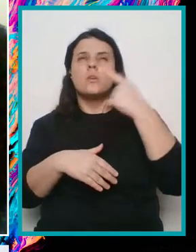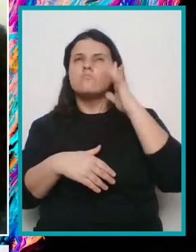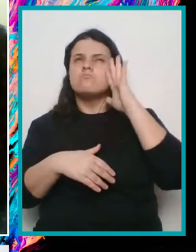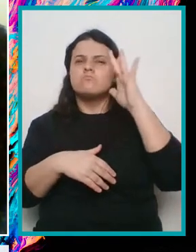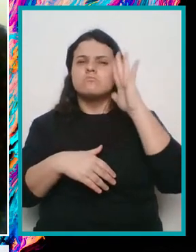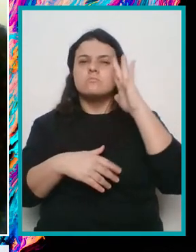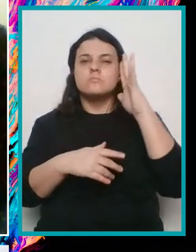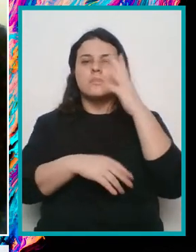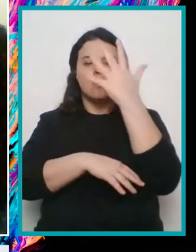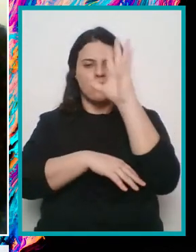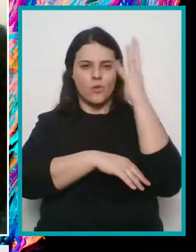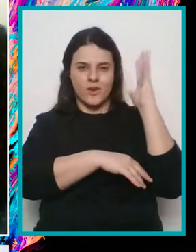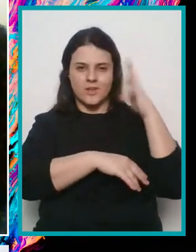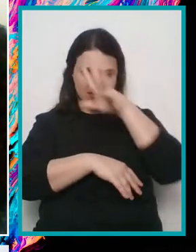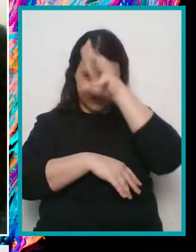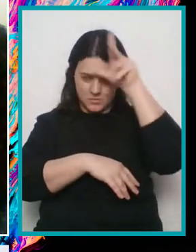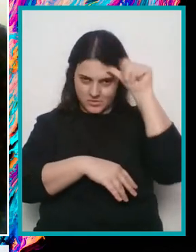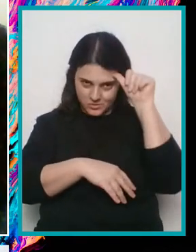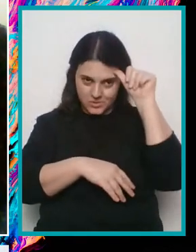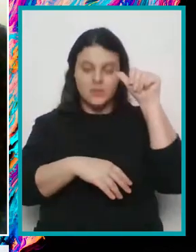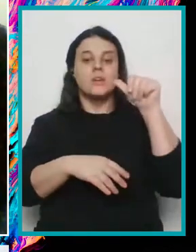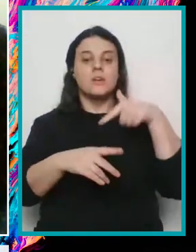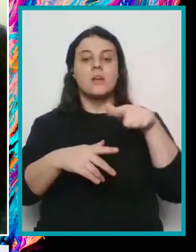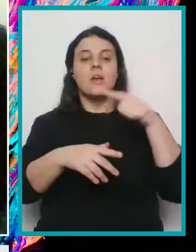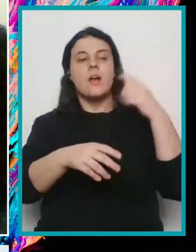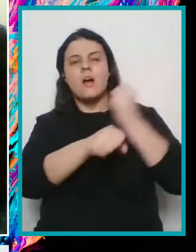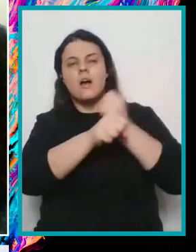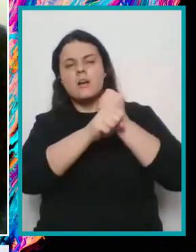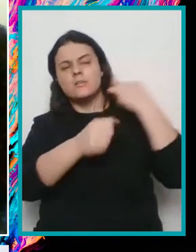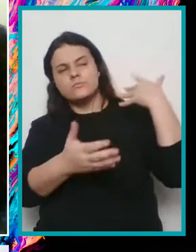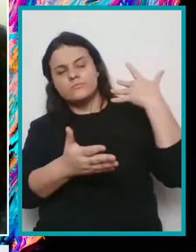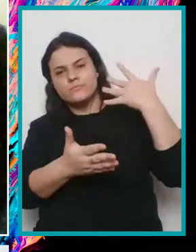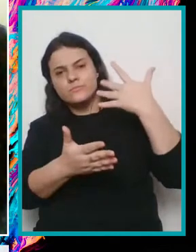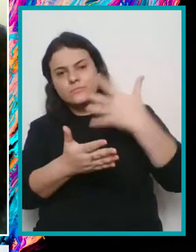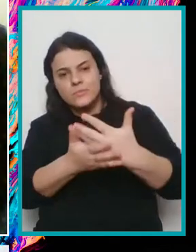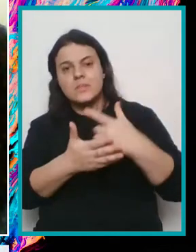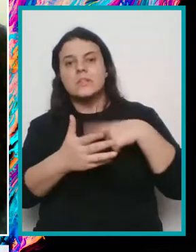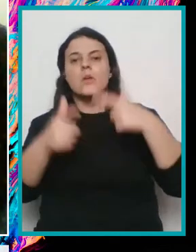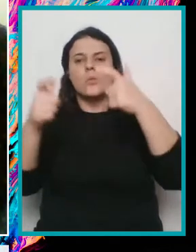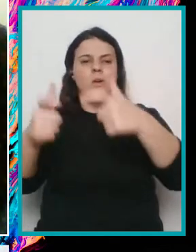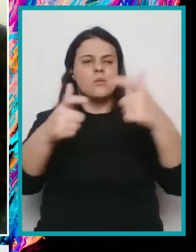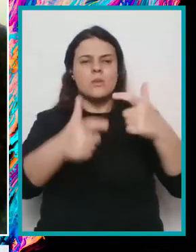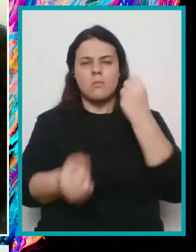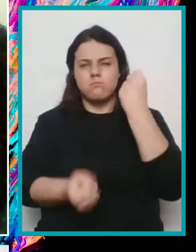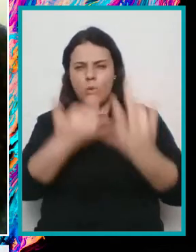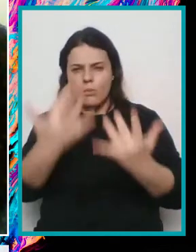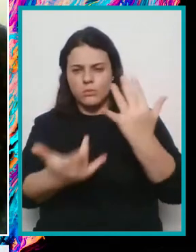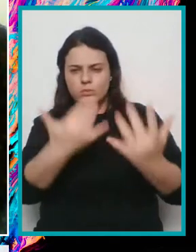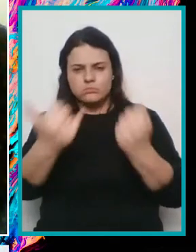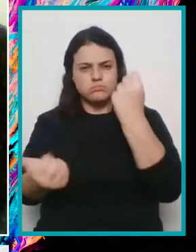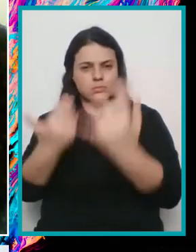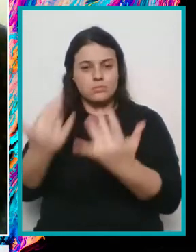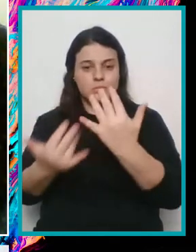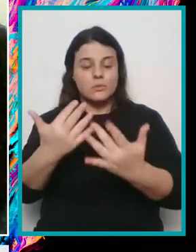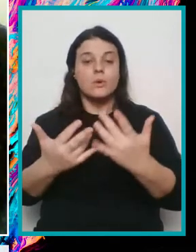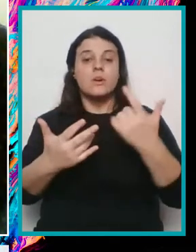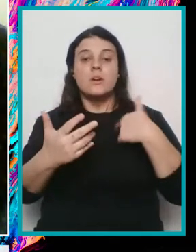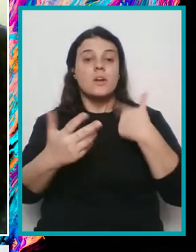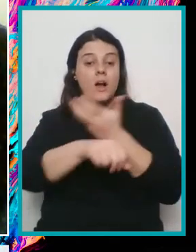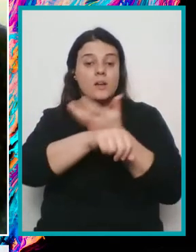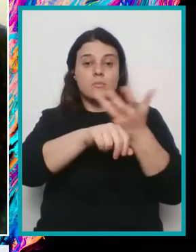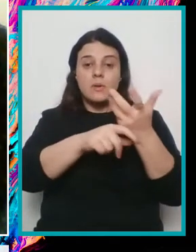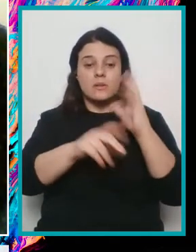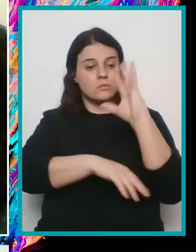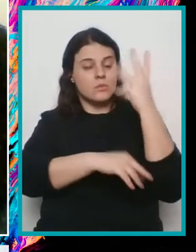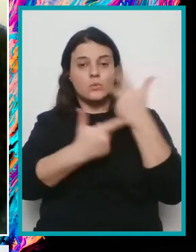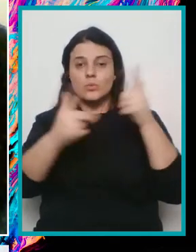floresta amazônica, vê nos últimos anos o aumento exponencial da quantidade de focos de queimada e redução da sua cobertura vegetal, o que